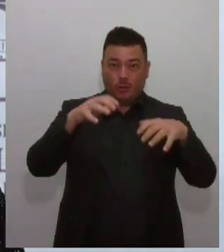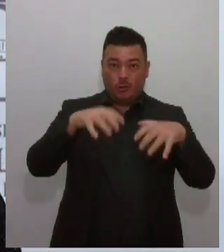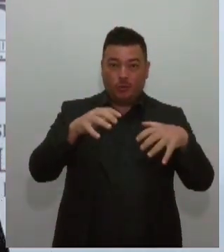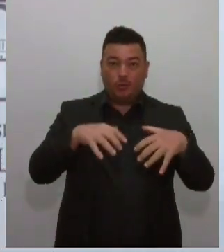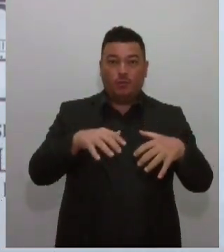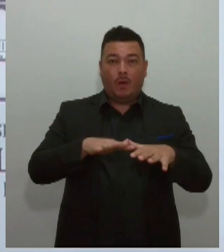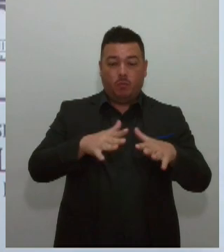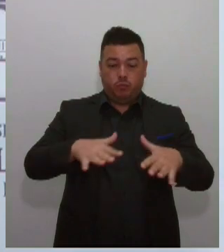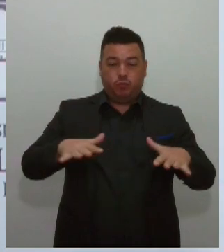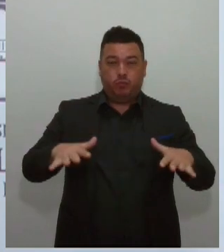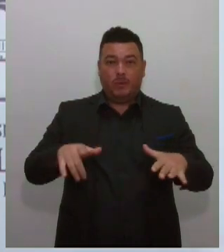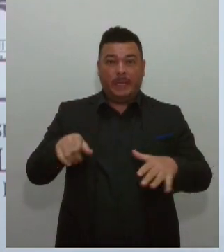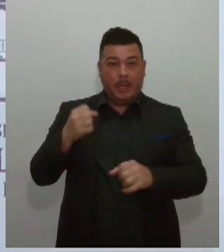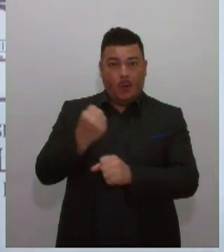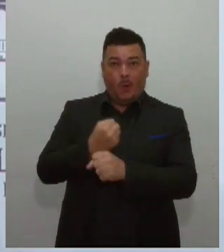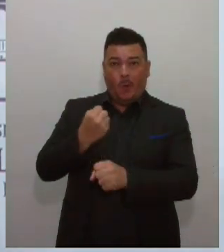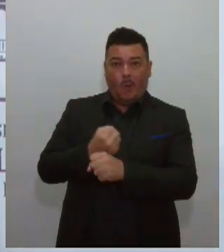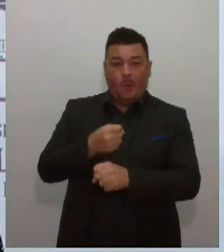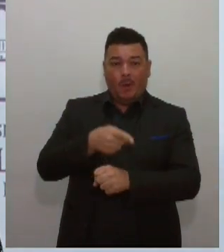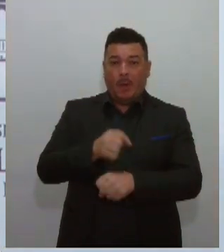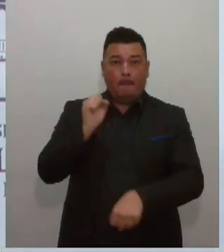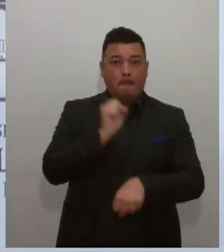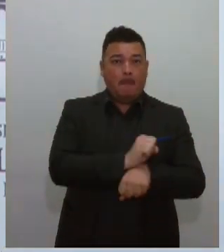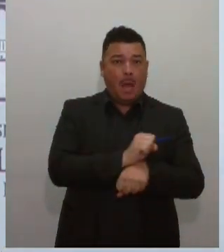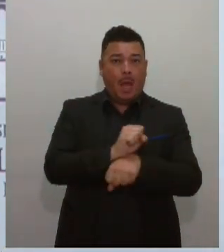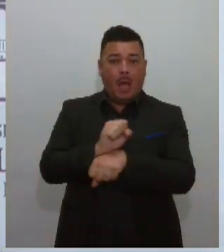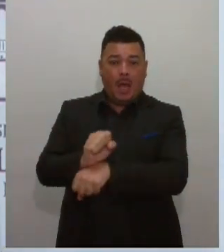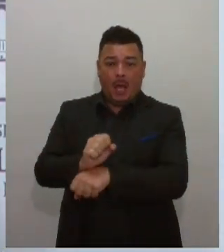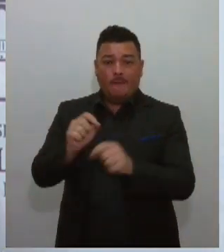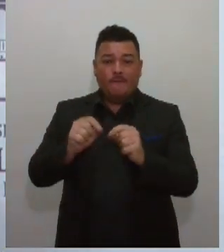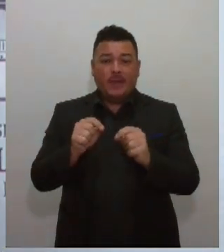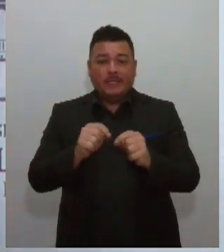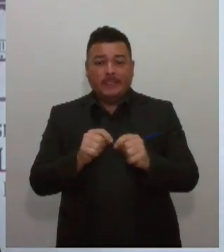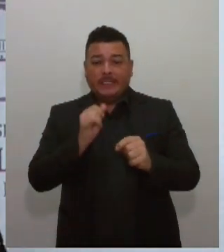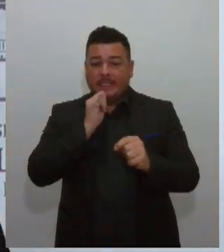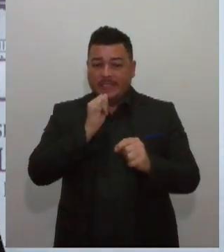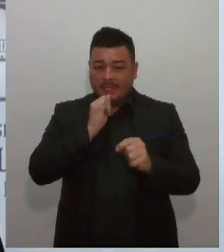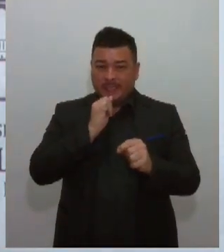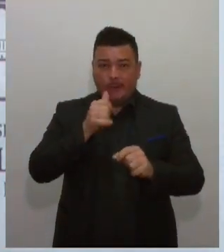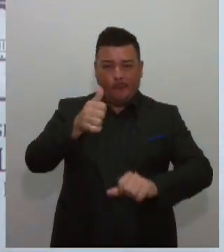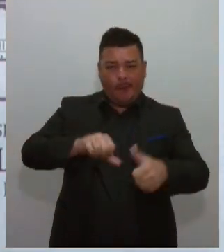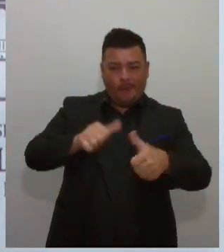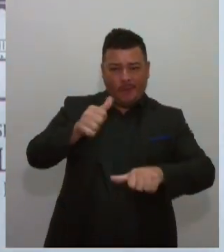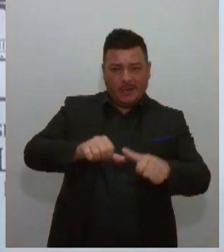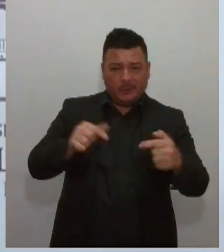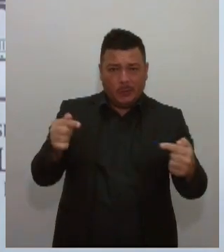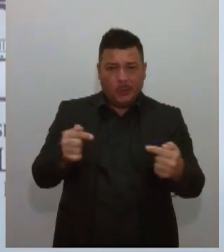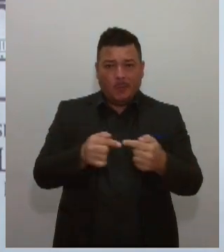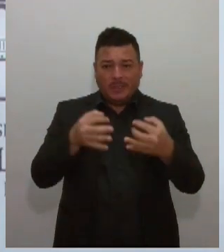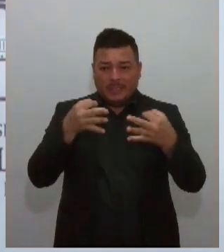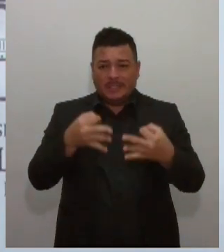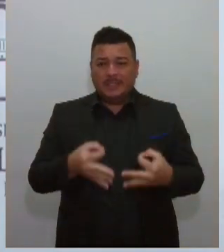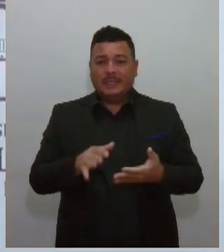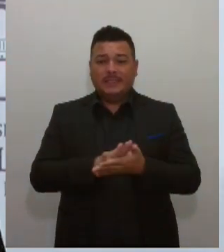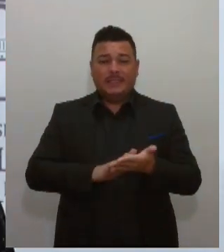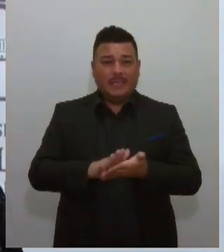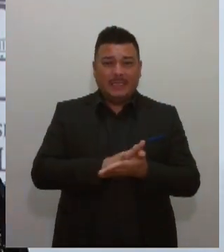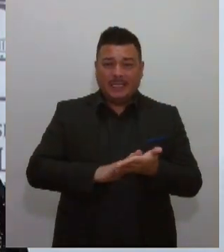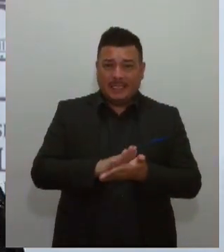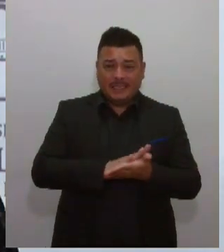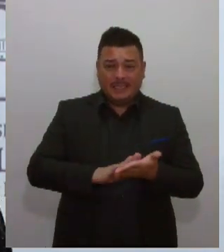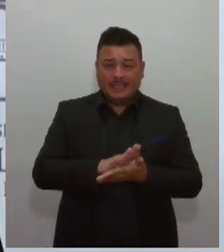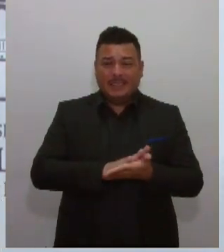realizando grandes obras sem fazer, né, uma avaliação prévia, sem fazer as